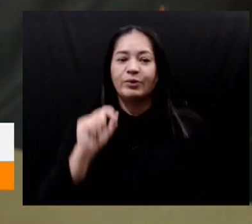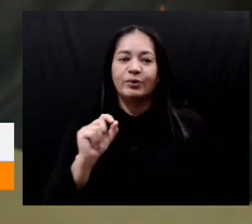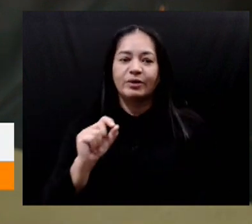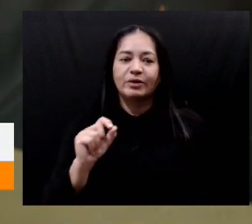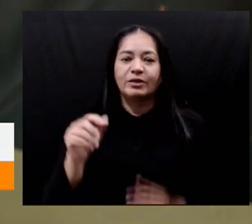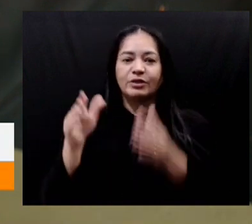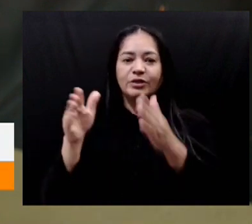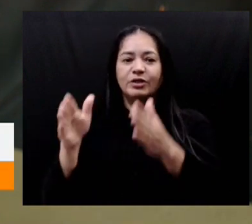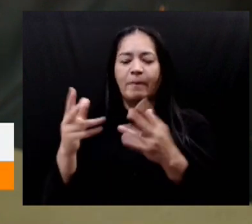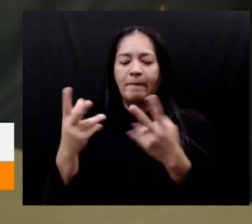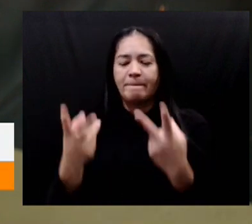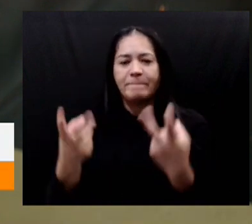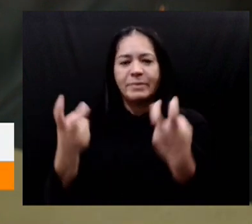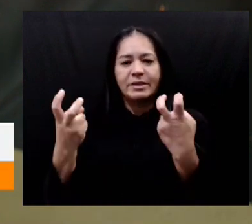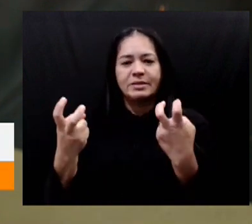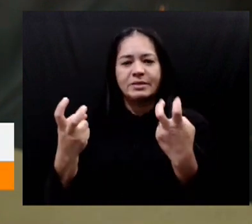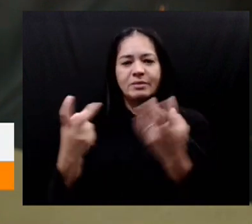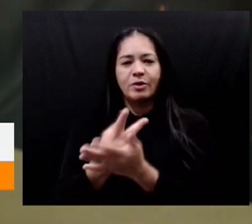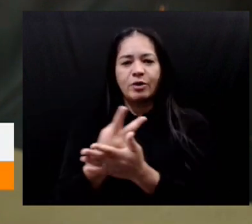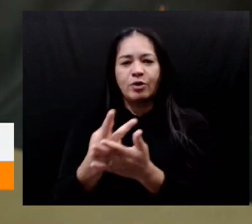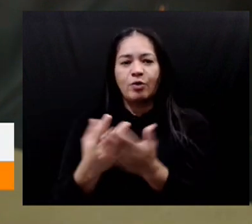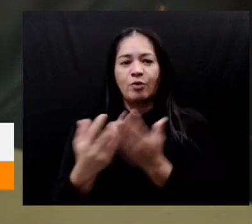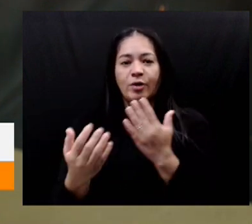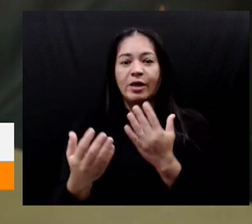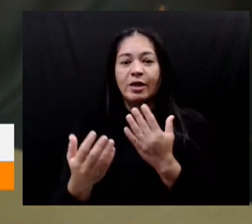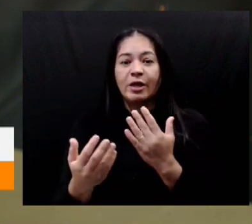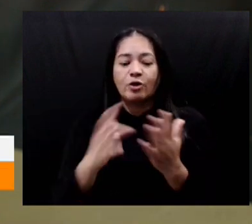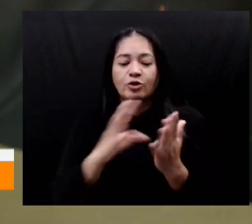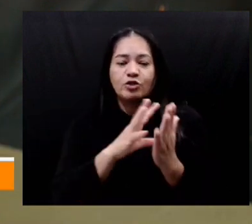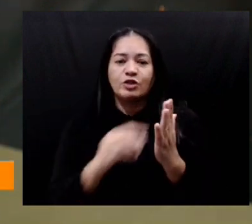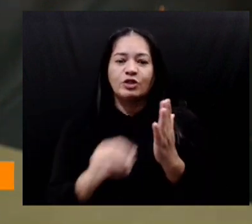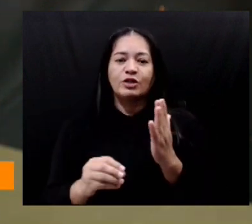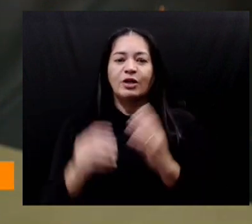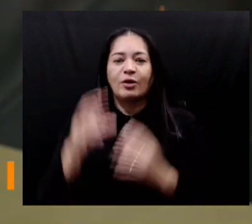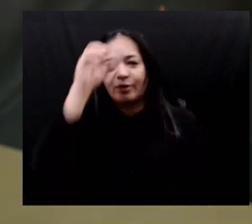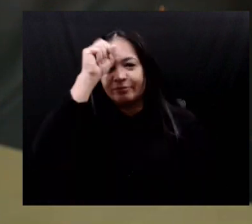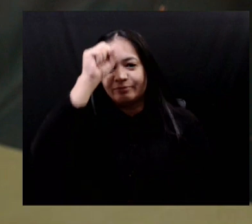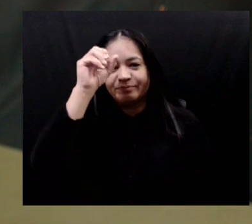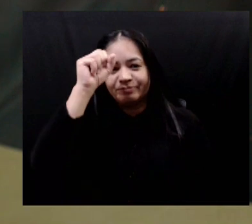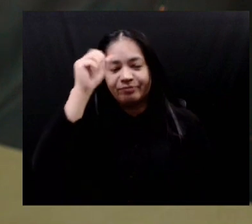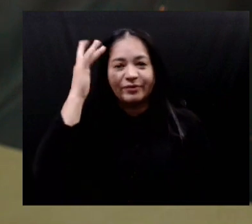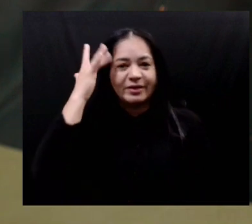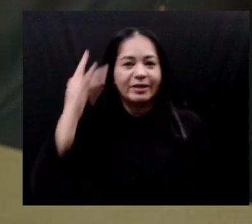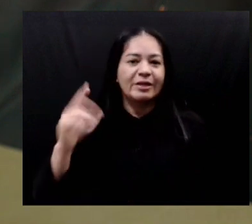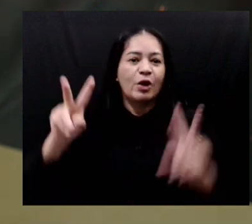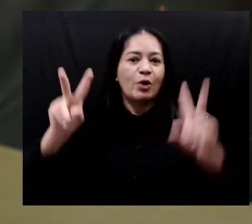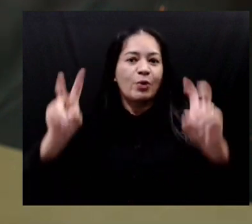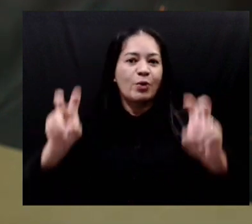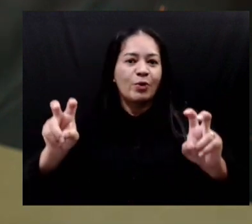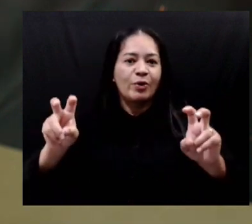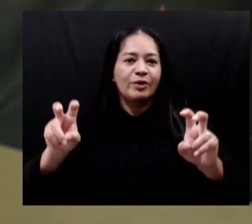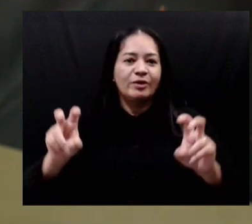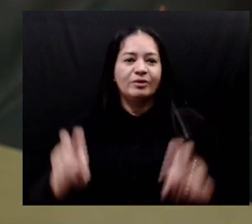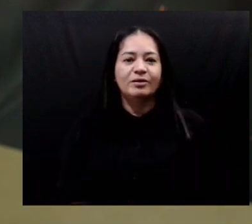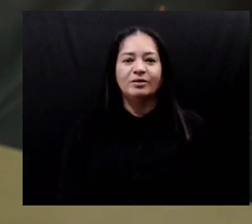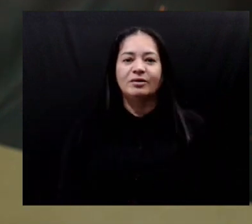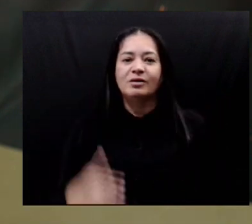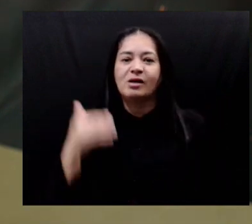como aprendizado. Amanhã tem mais Estúdio Câmara e o tema de amanhã será mastigação e dor de